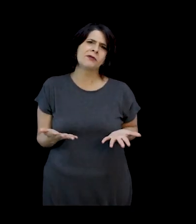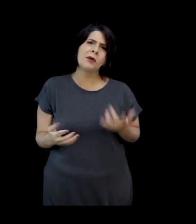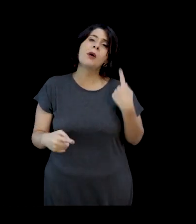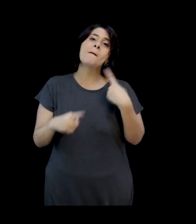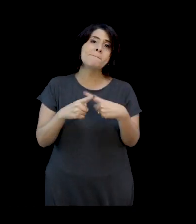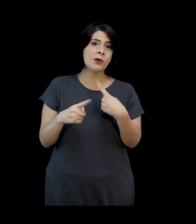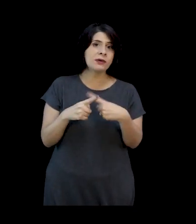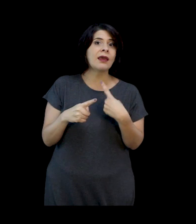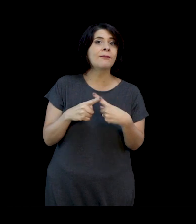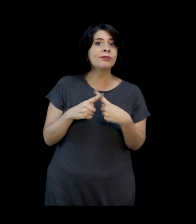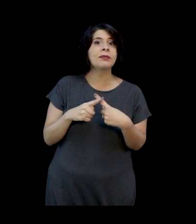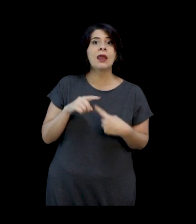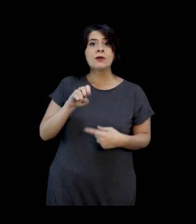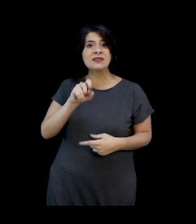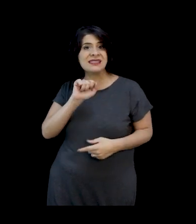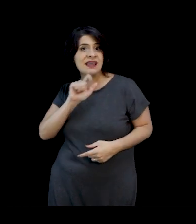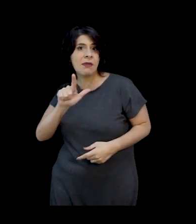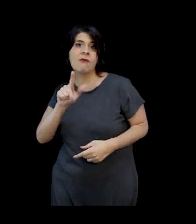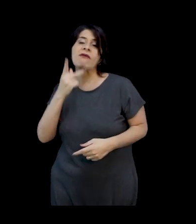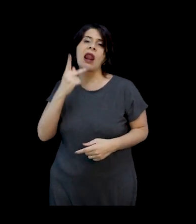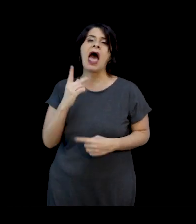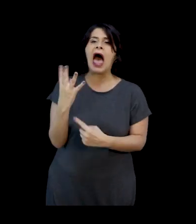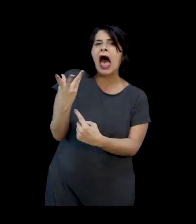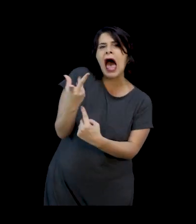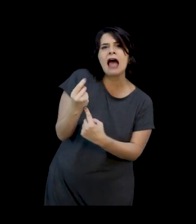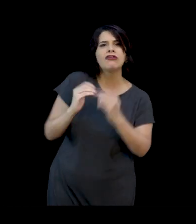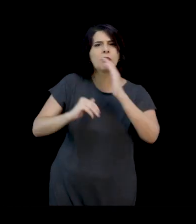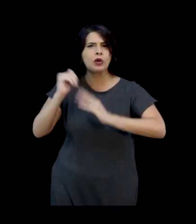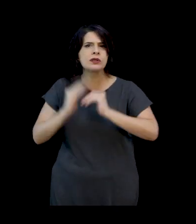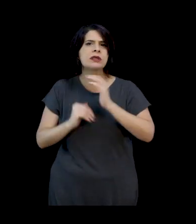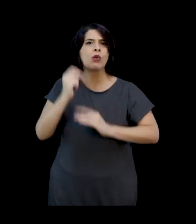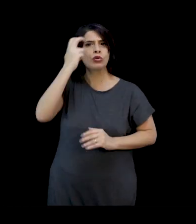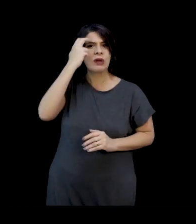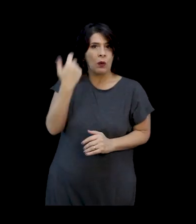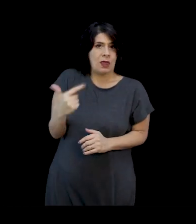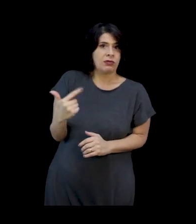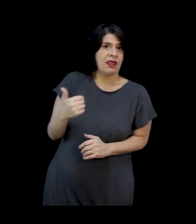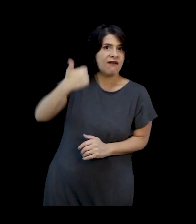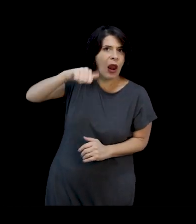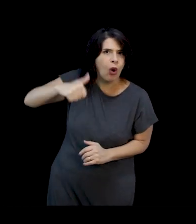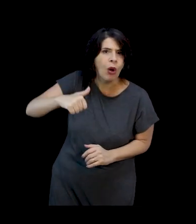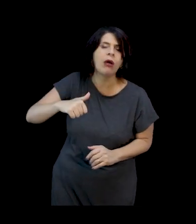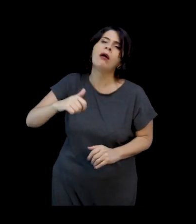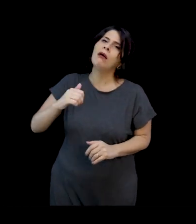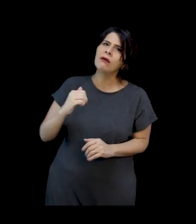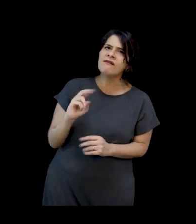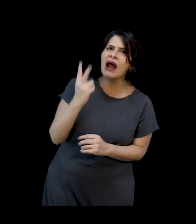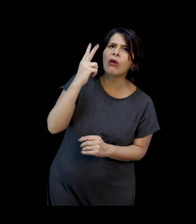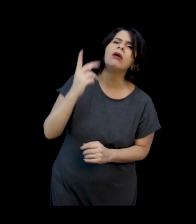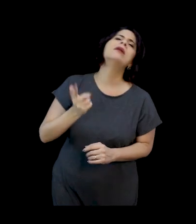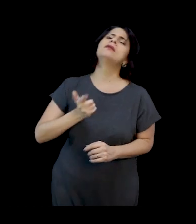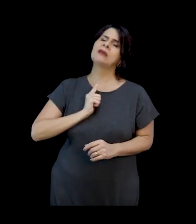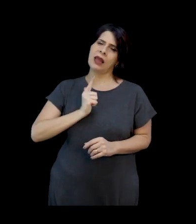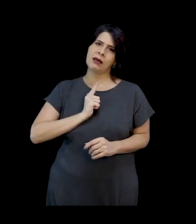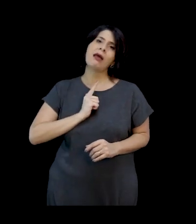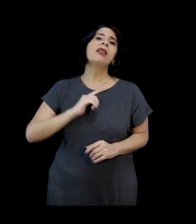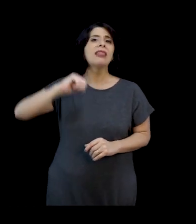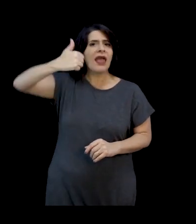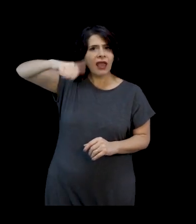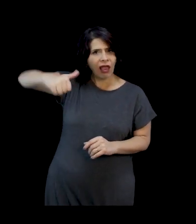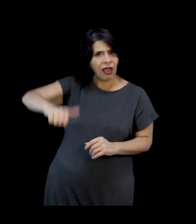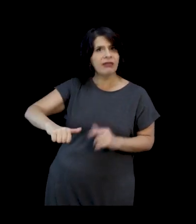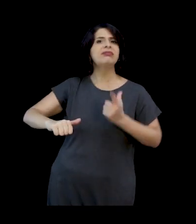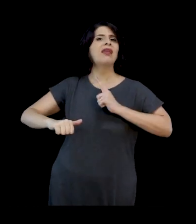que não existe um valor na obra de arte e na produção cultural. Ele diz claramente que existe um valor, mas esse valor não